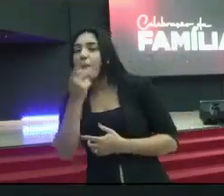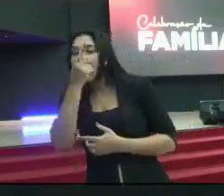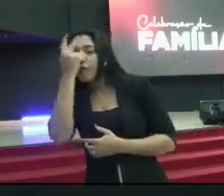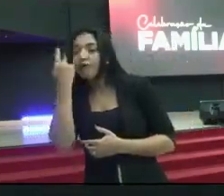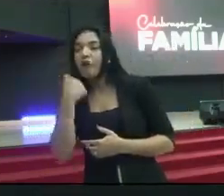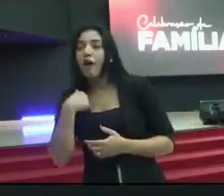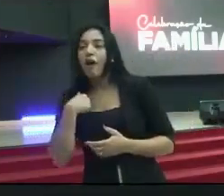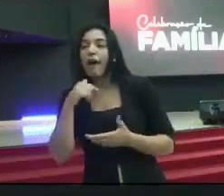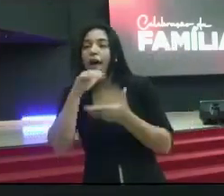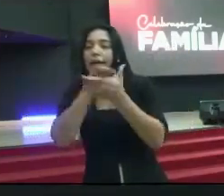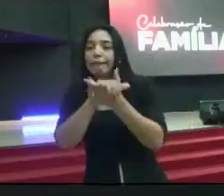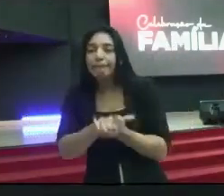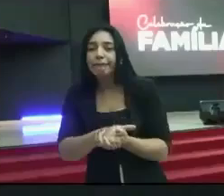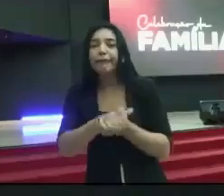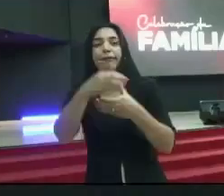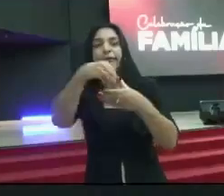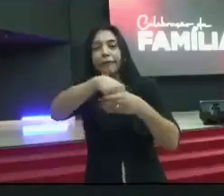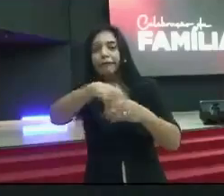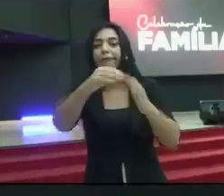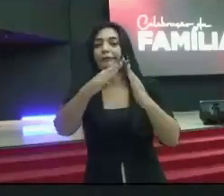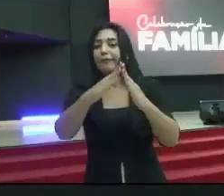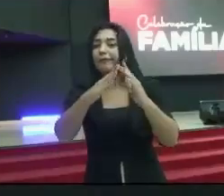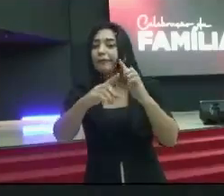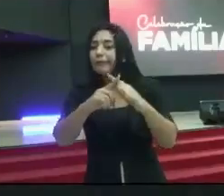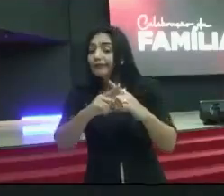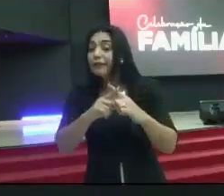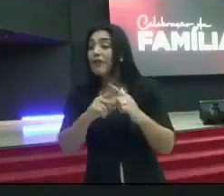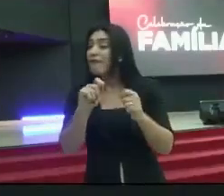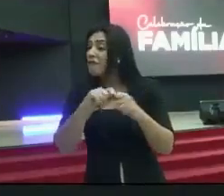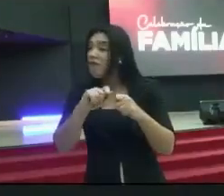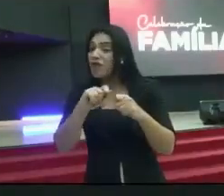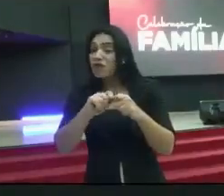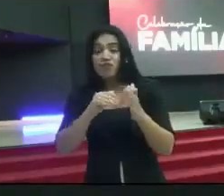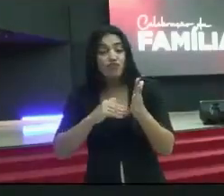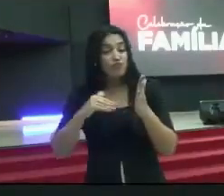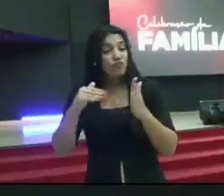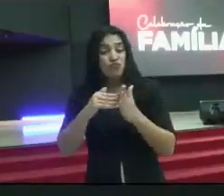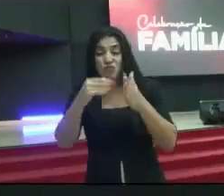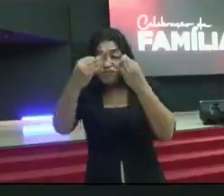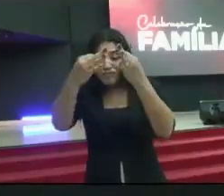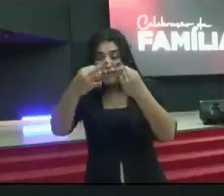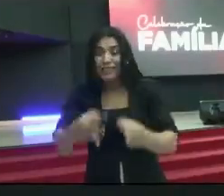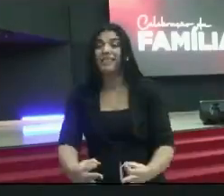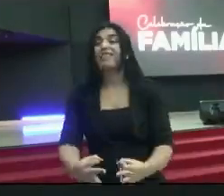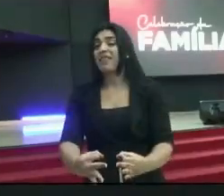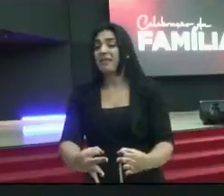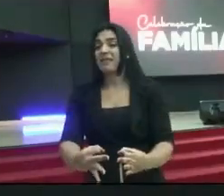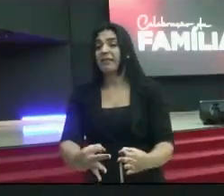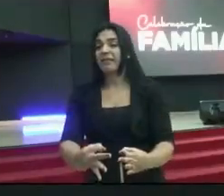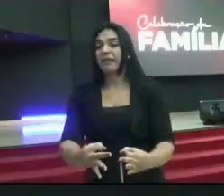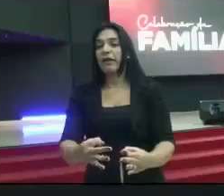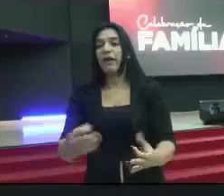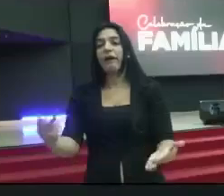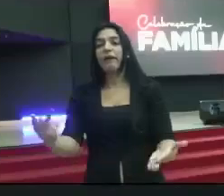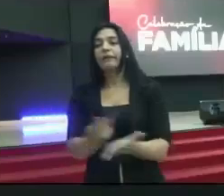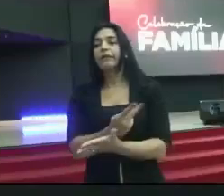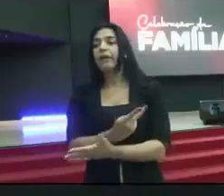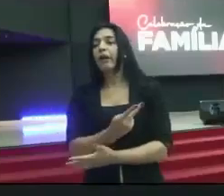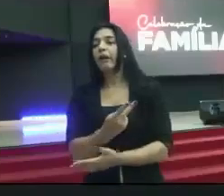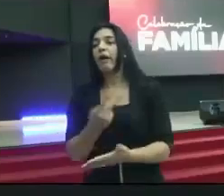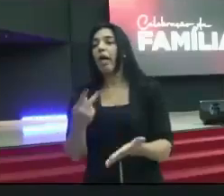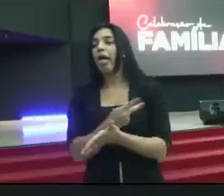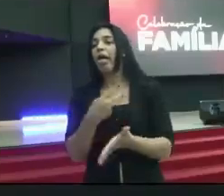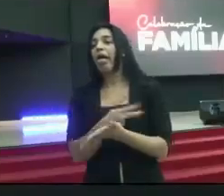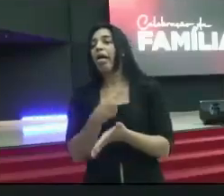eu casei na igreja, fiz tudo direitinho, pastor, e deu errado.